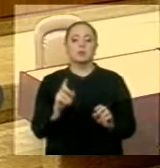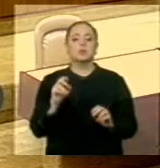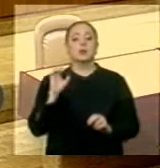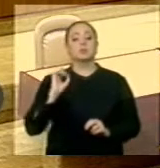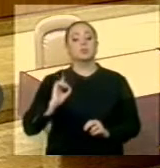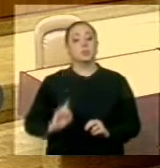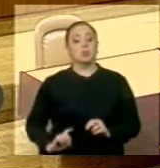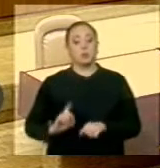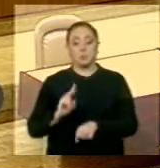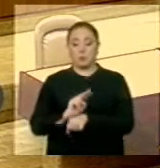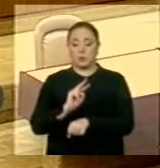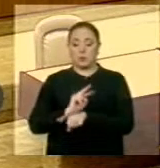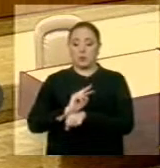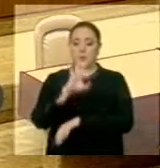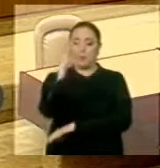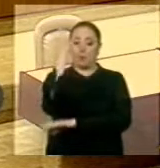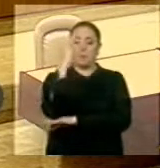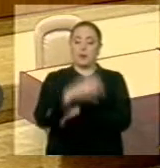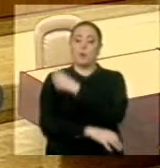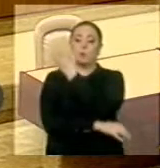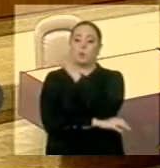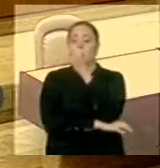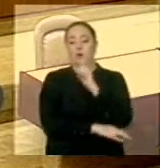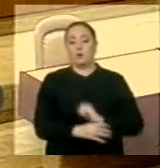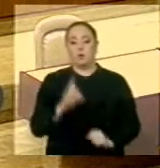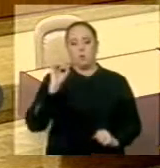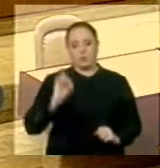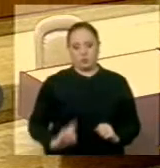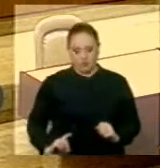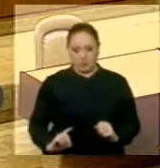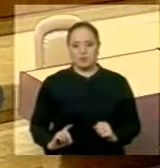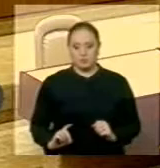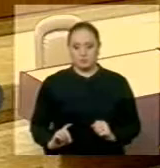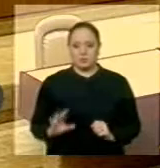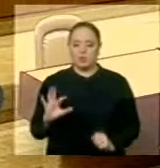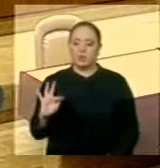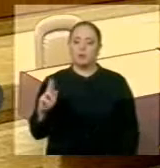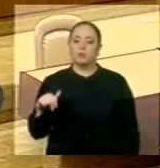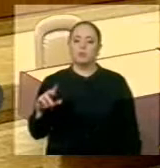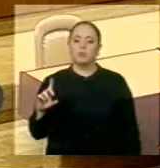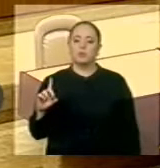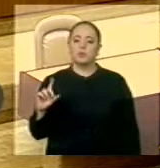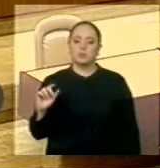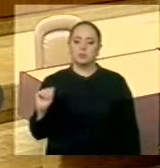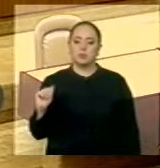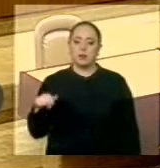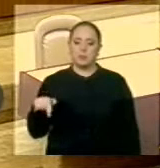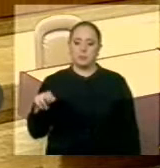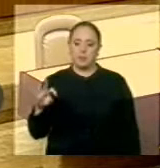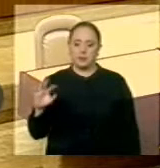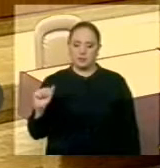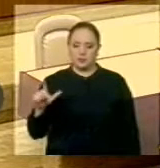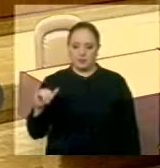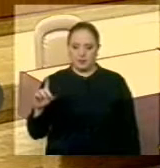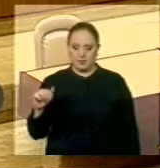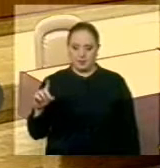direito à proteção ao meio ambiente como um direito dotado de fundamentalidade e um objetivo